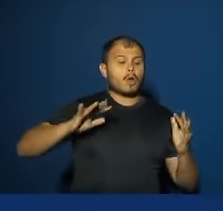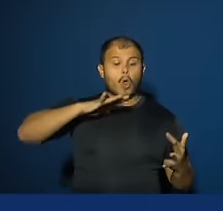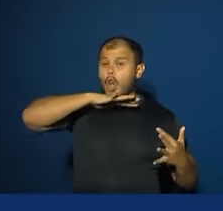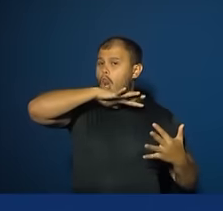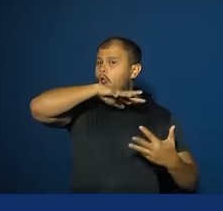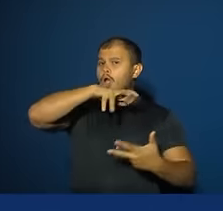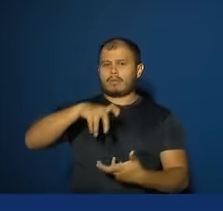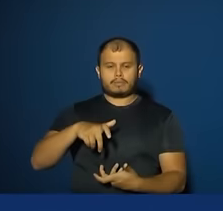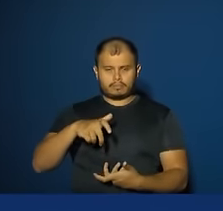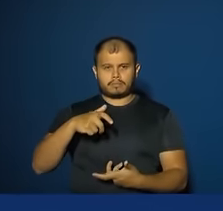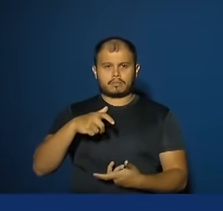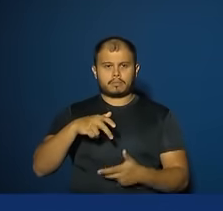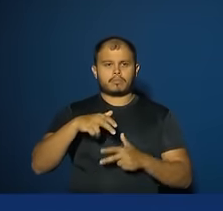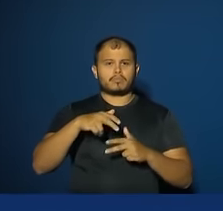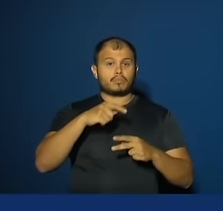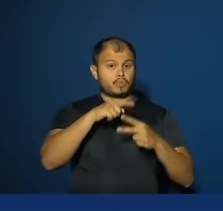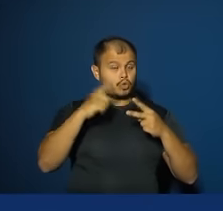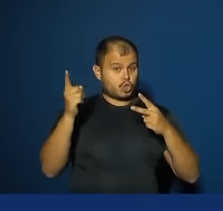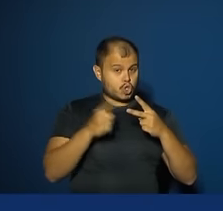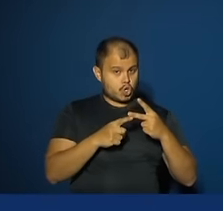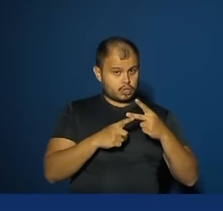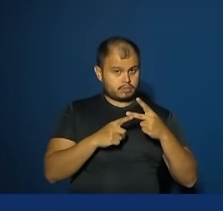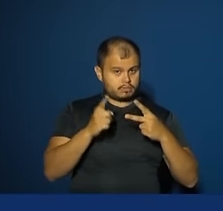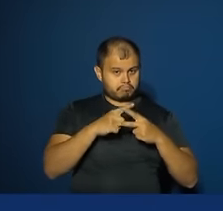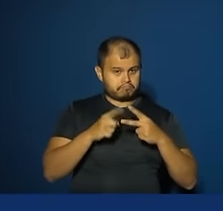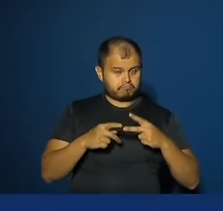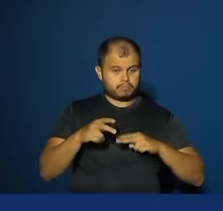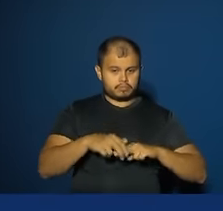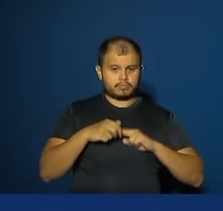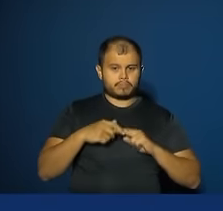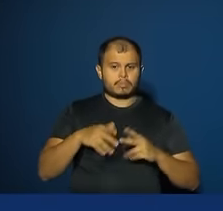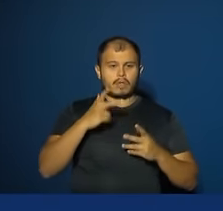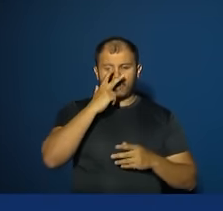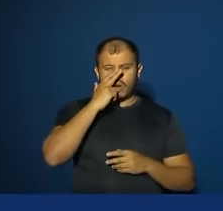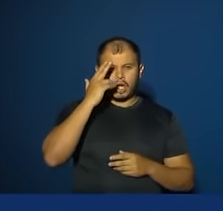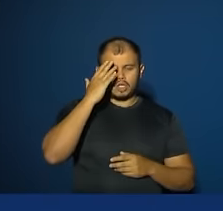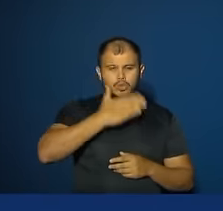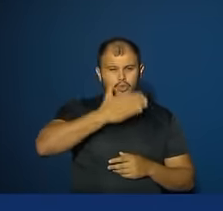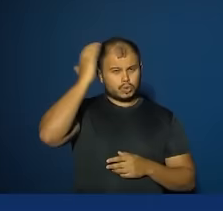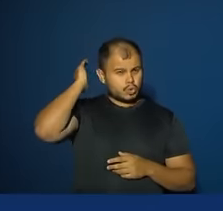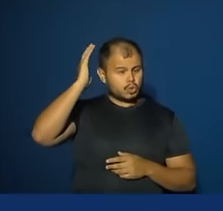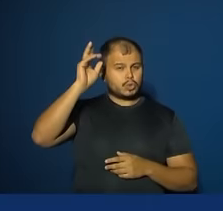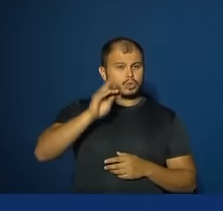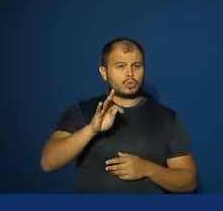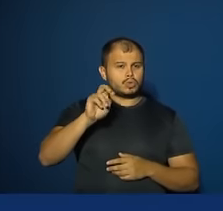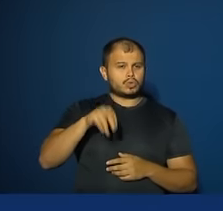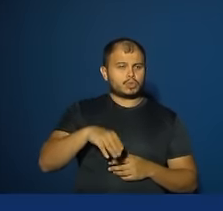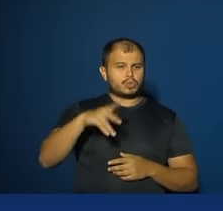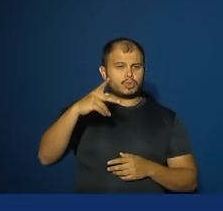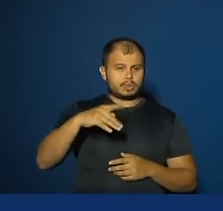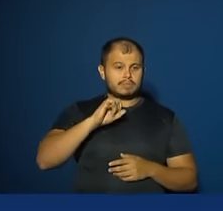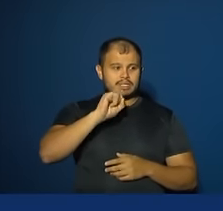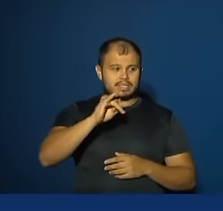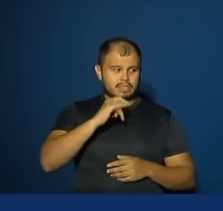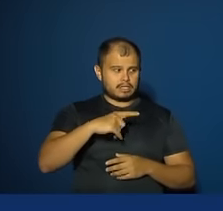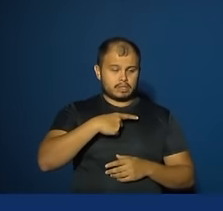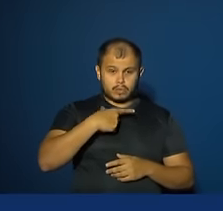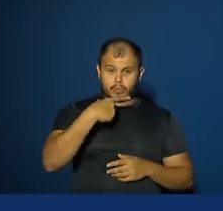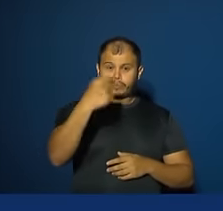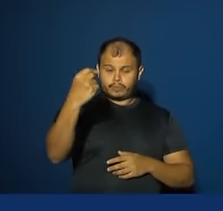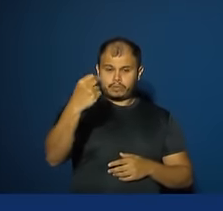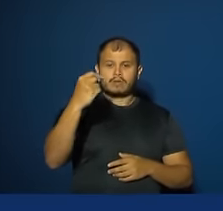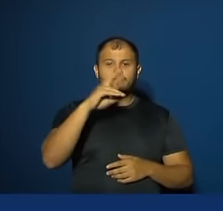dois motivos eu acho que eh o trump caso eleito eu concordo com a sua análise ele é Franco